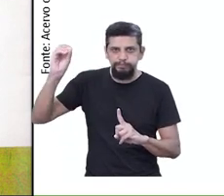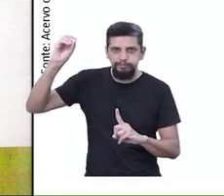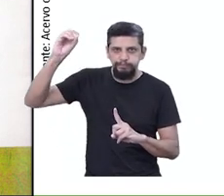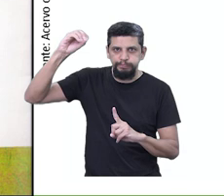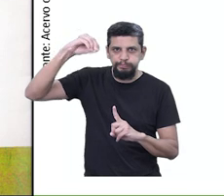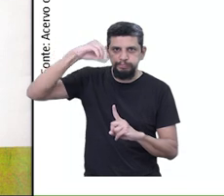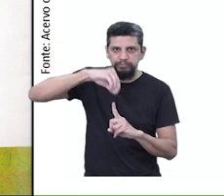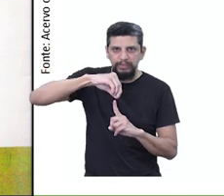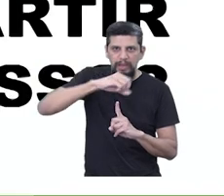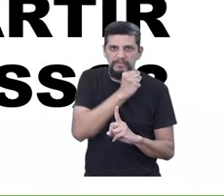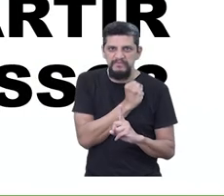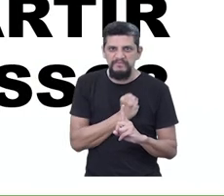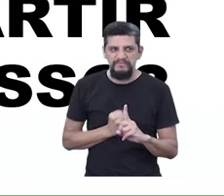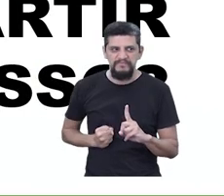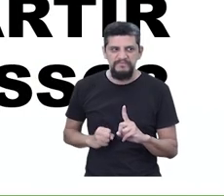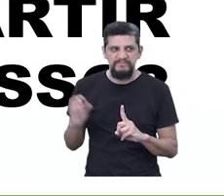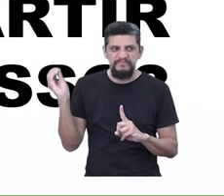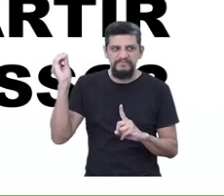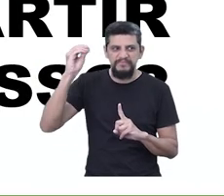dela.